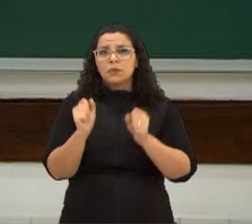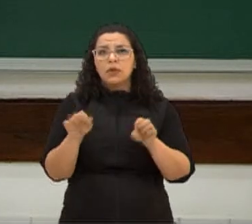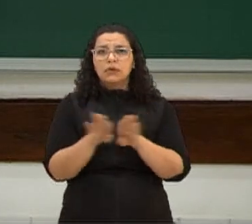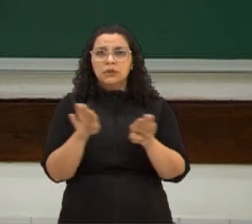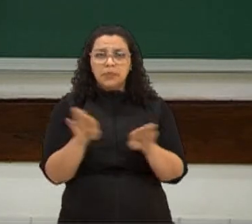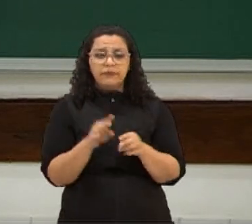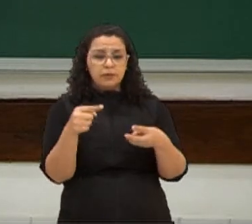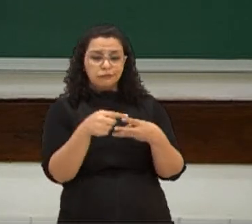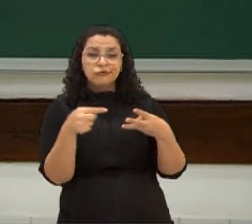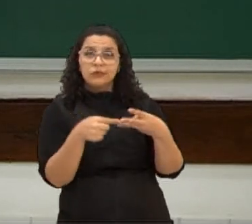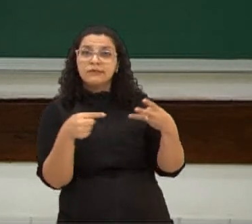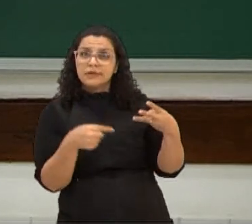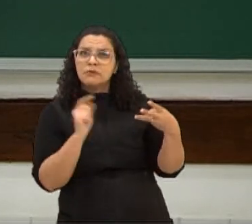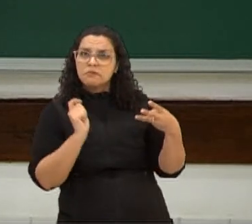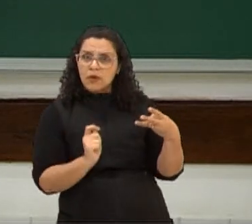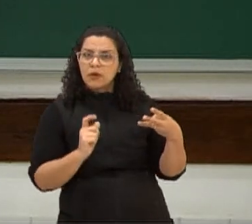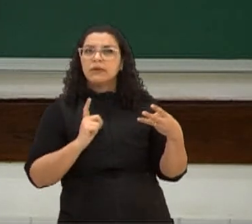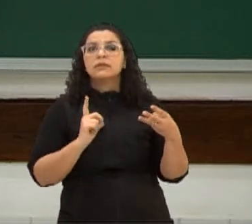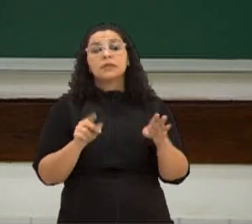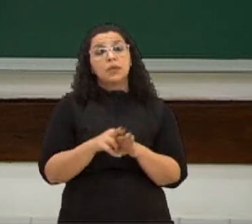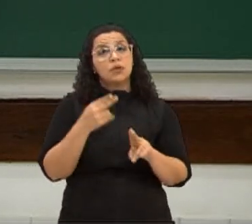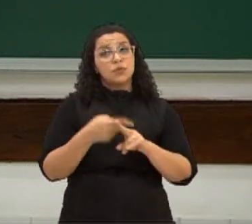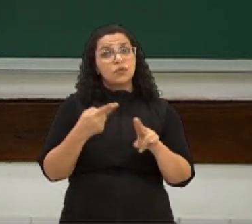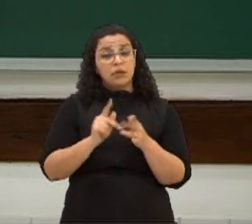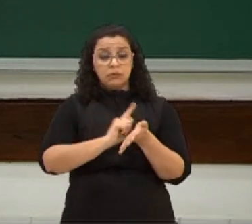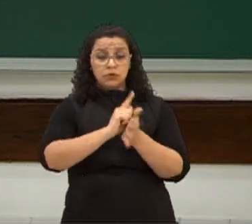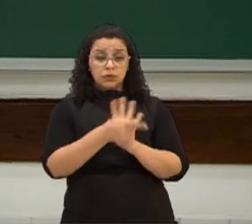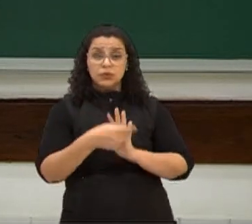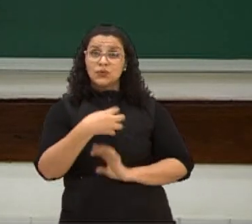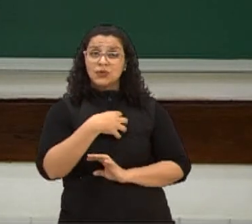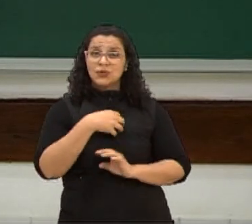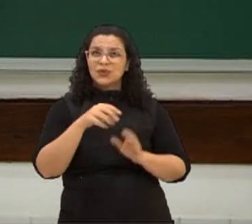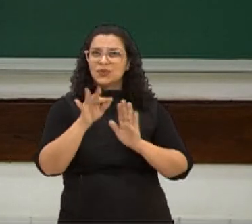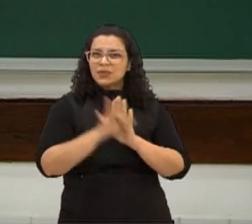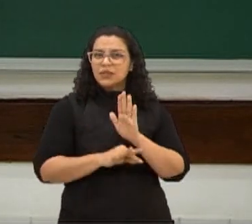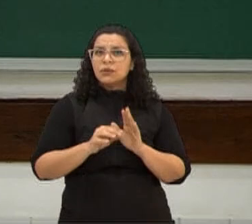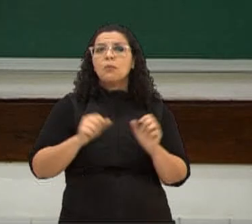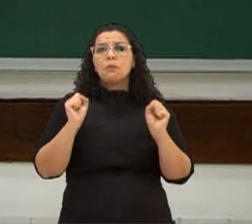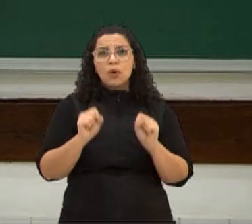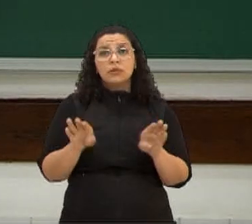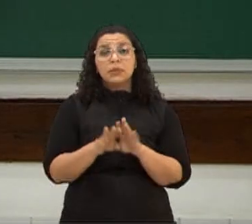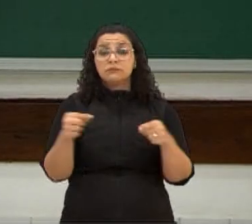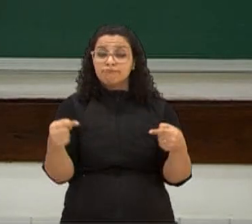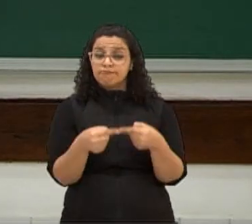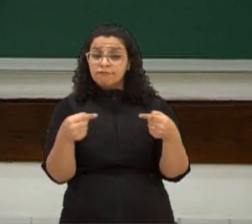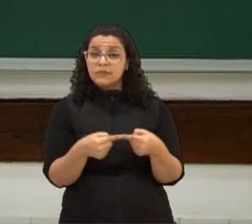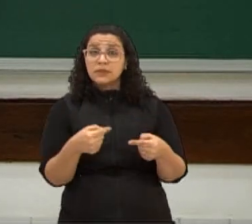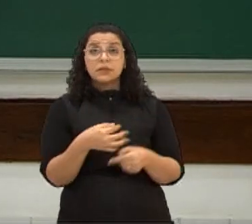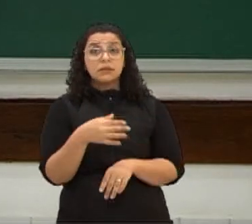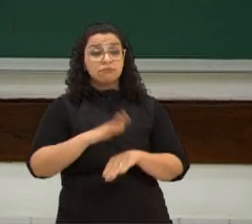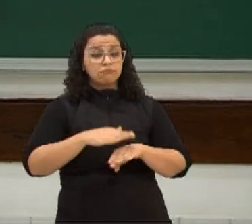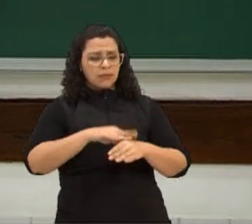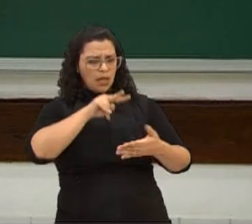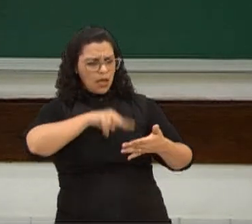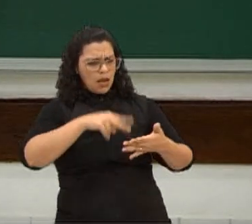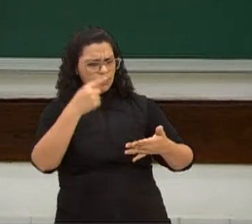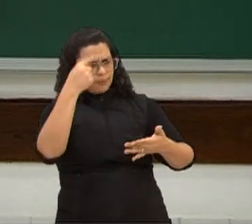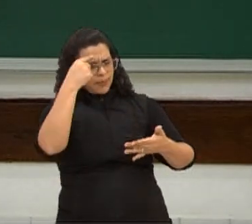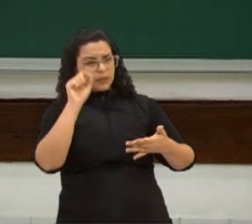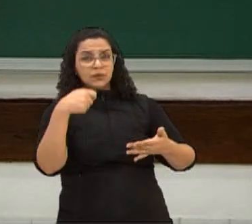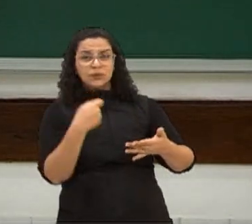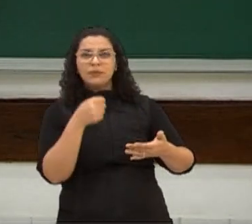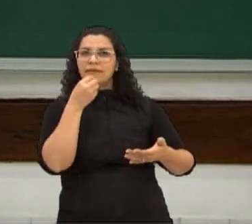essa notícia, essa reportagem ou essa entrevista, comentar ou mesmo criticar de acordo com aquilo que ele mesmo